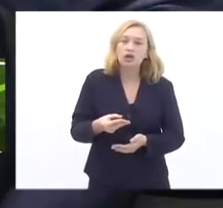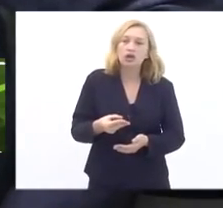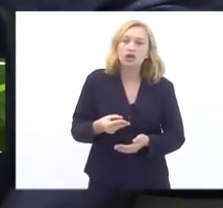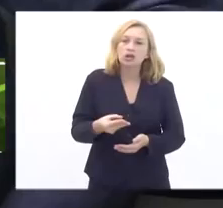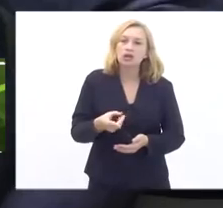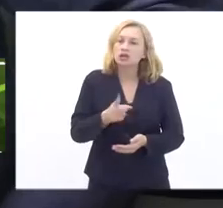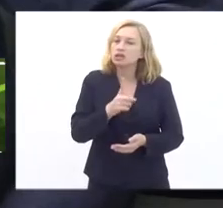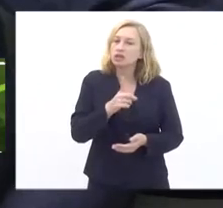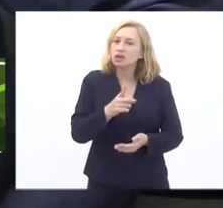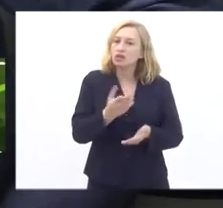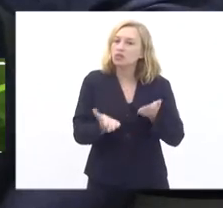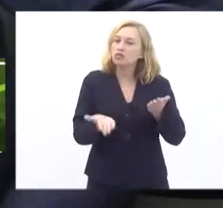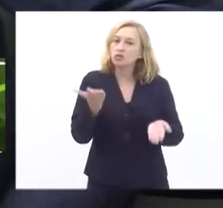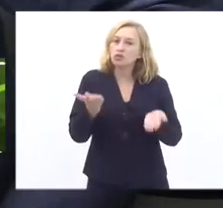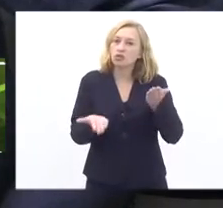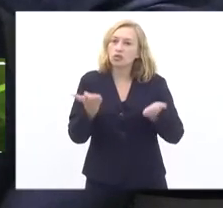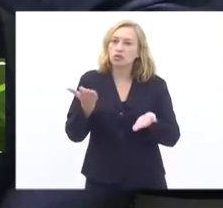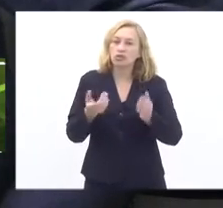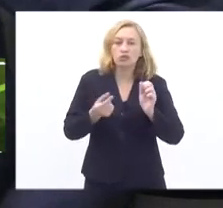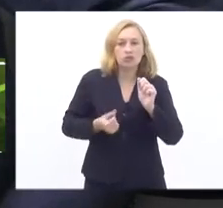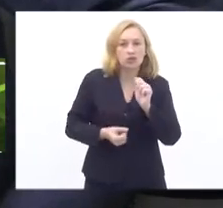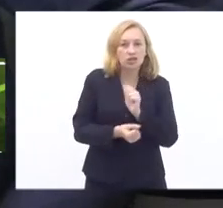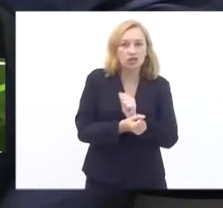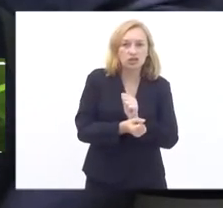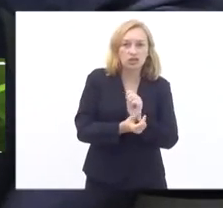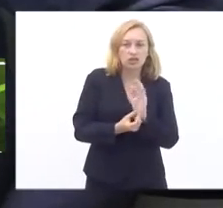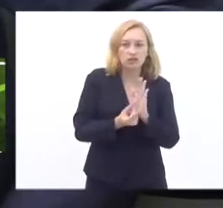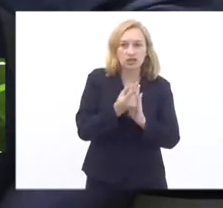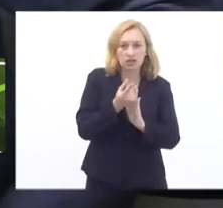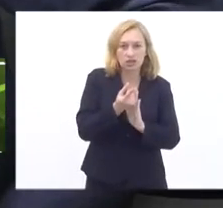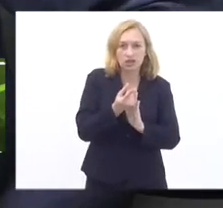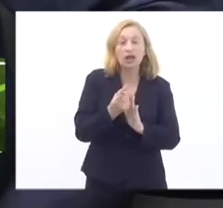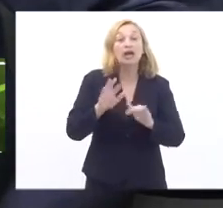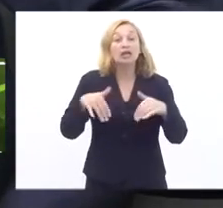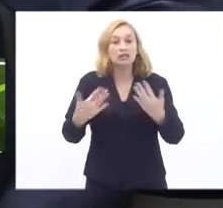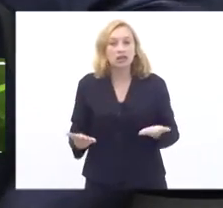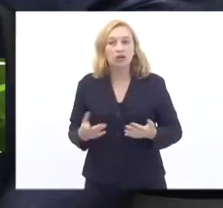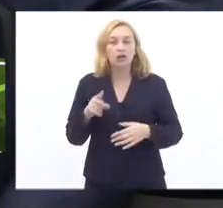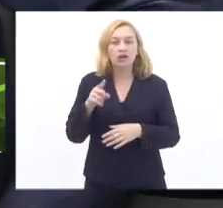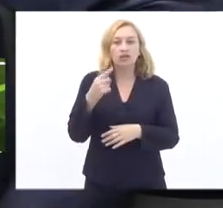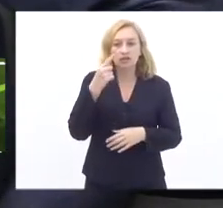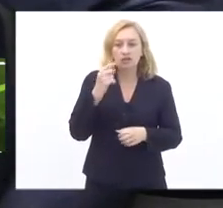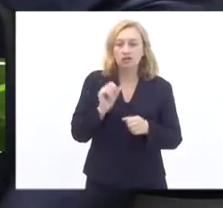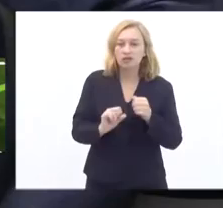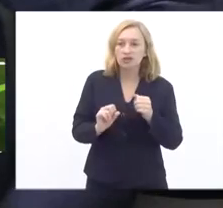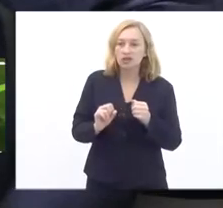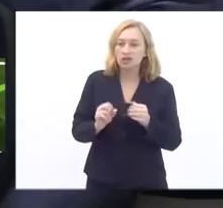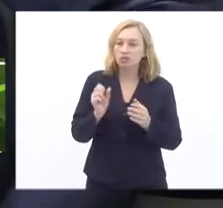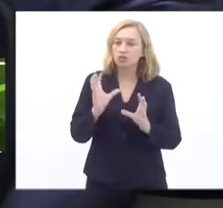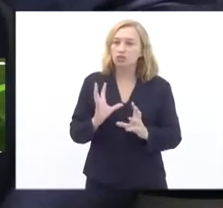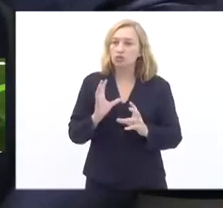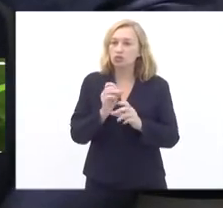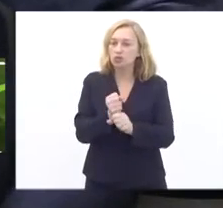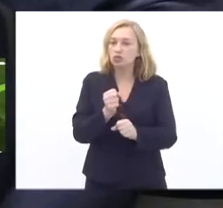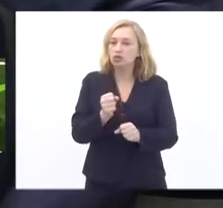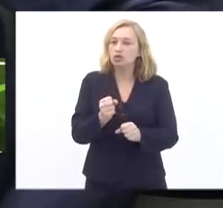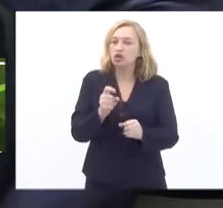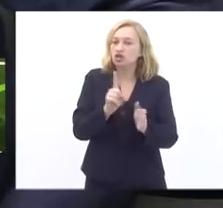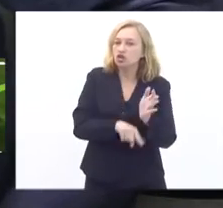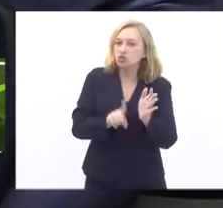eles não levam ao equilíbrio econômico-financeiro da operação. Tá? Então, ali, nós fizemos uma conta, descontamos